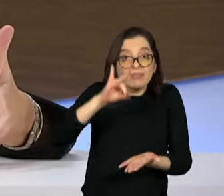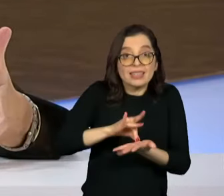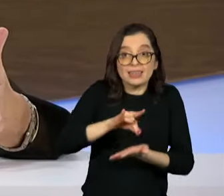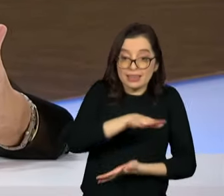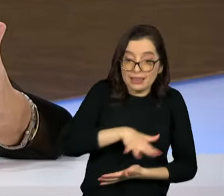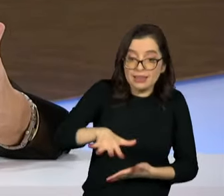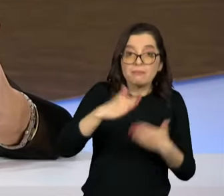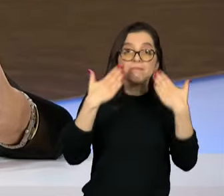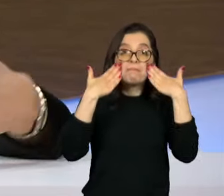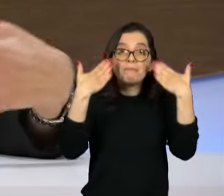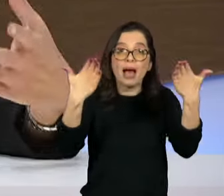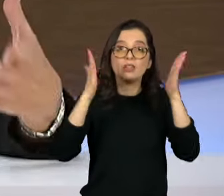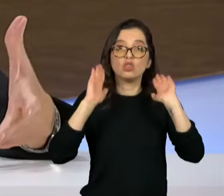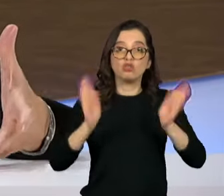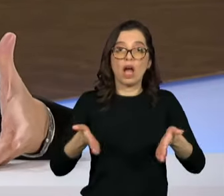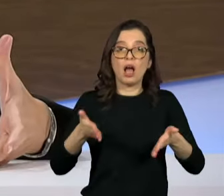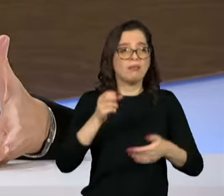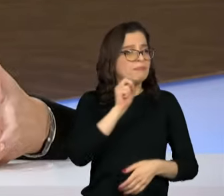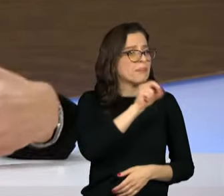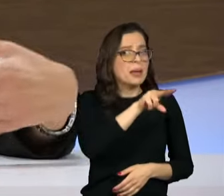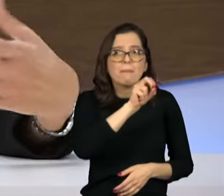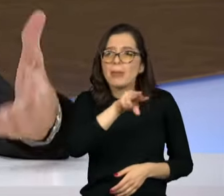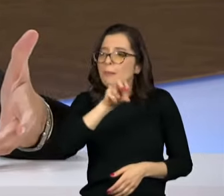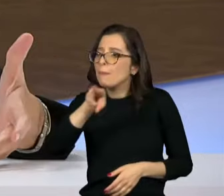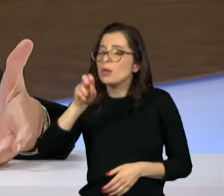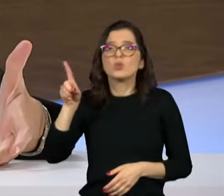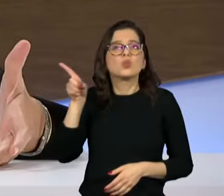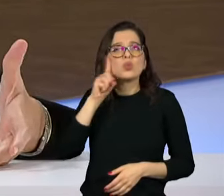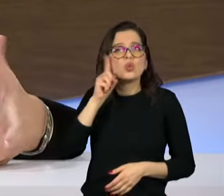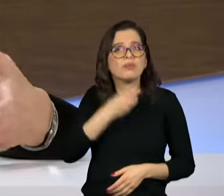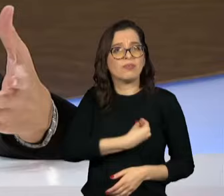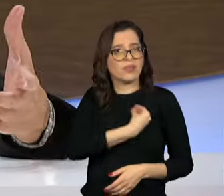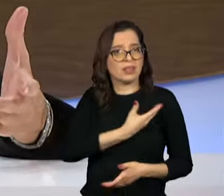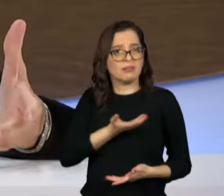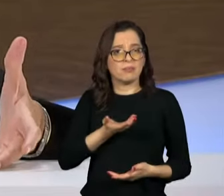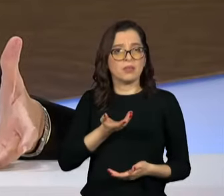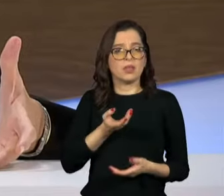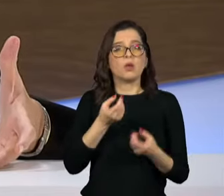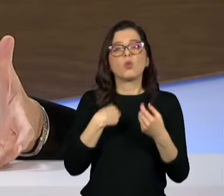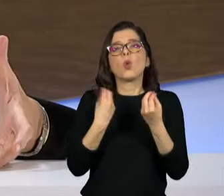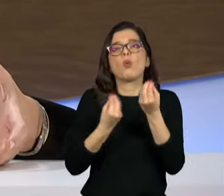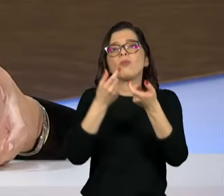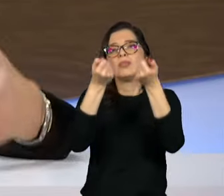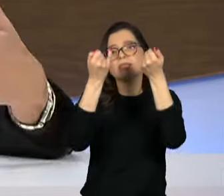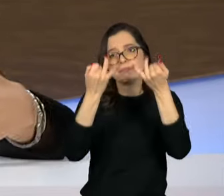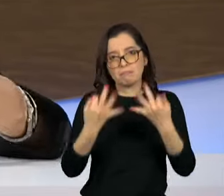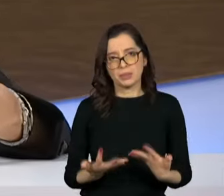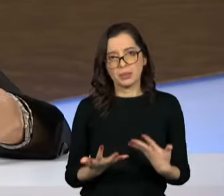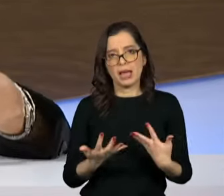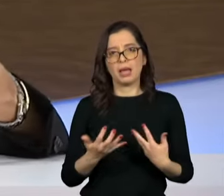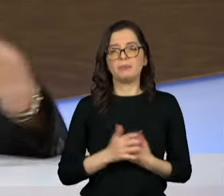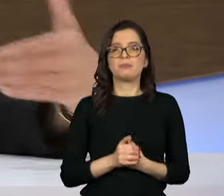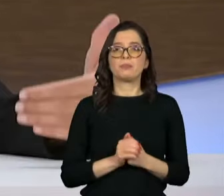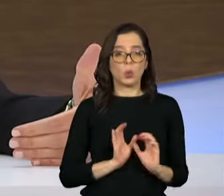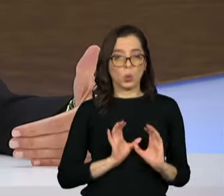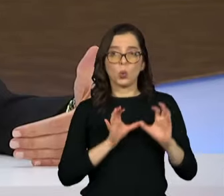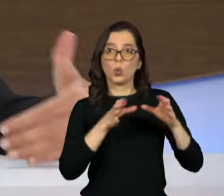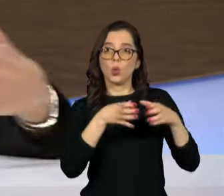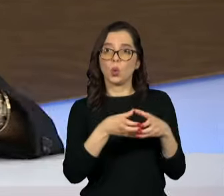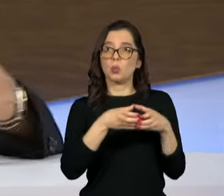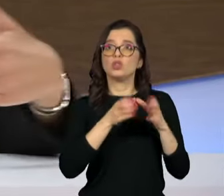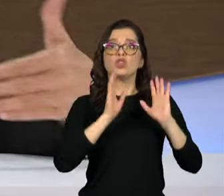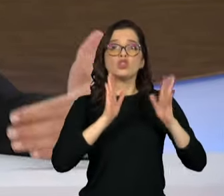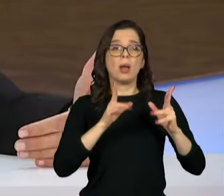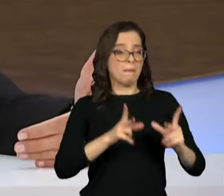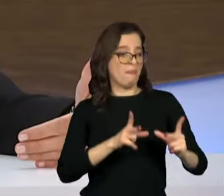dia a dia. Como o senhor explica a tração da categoria meritocracia diante de pontos de